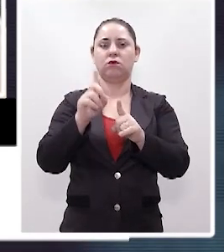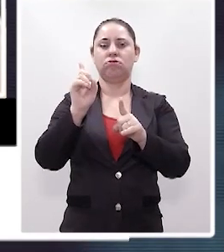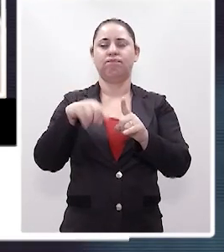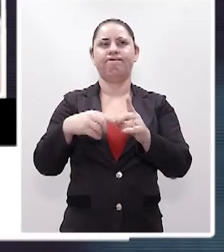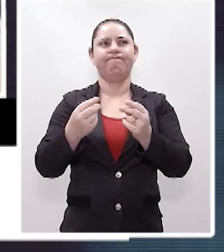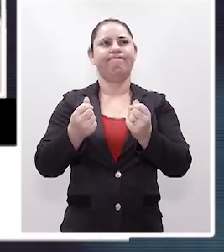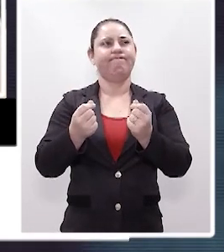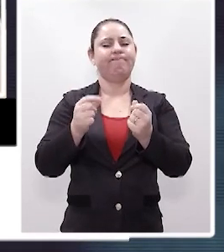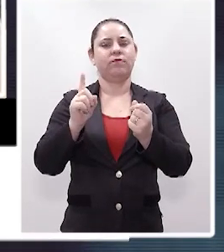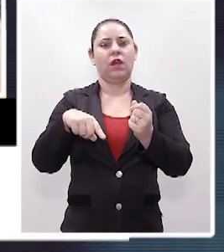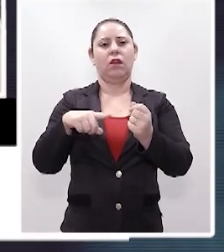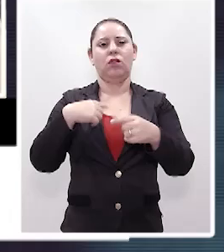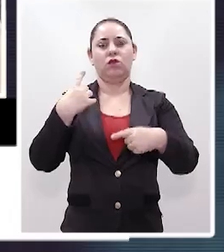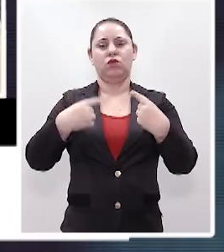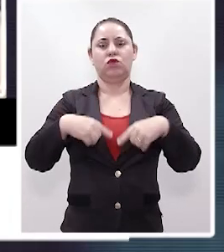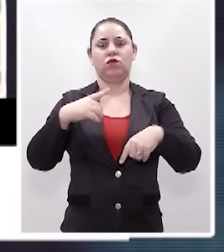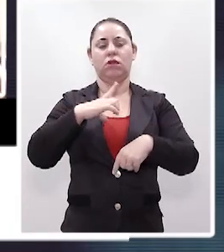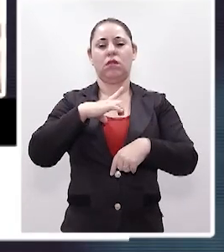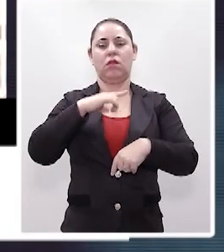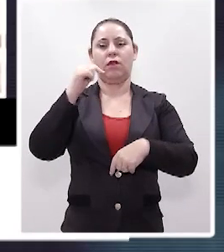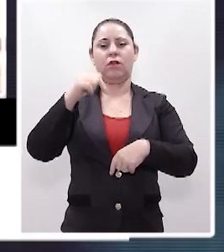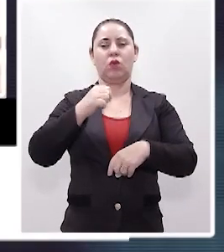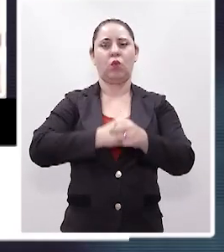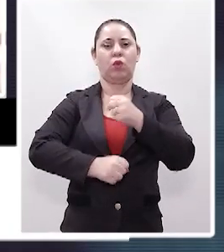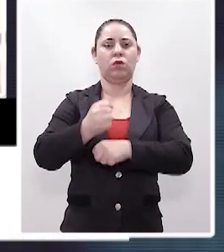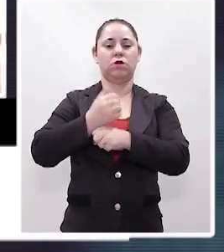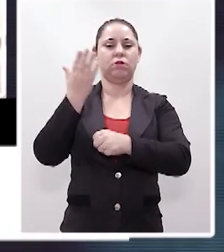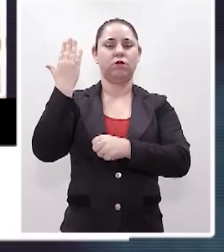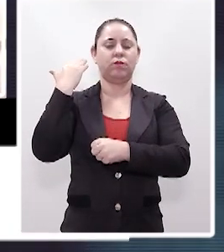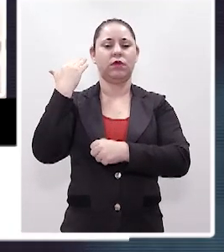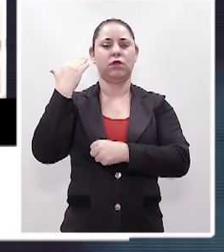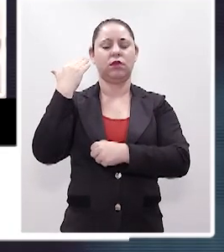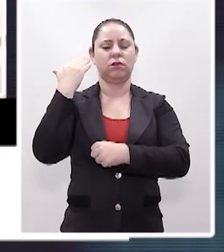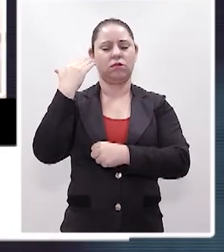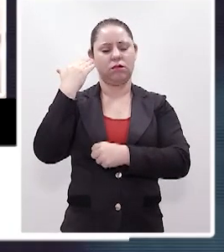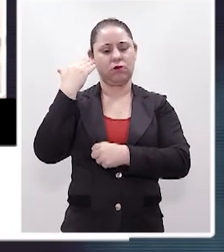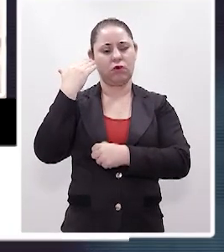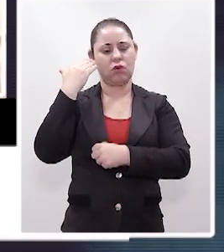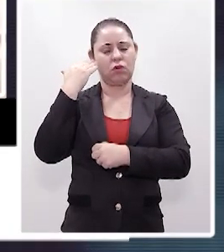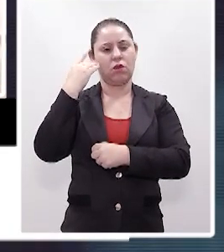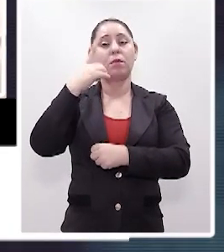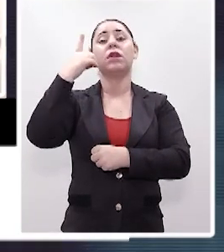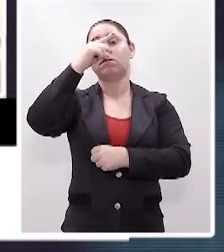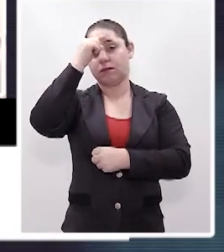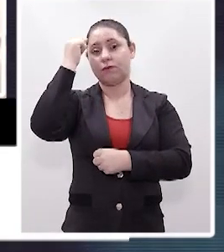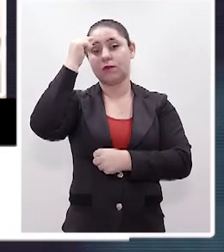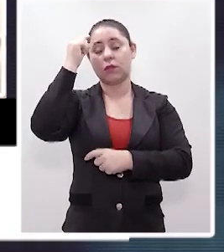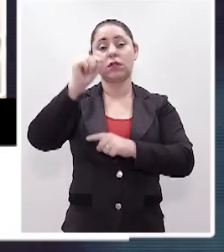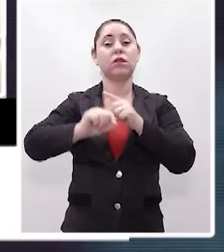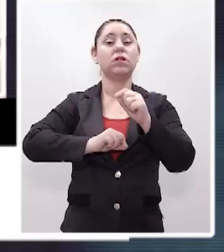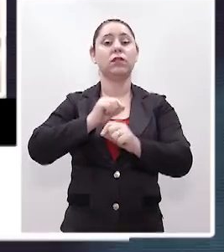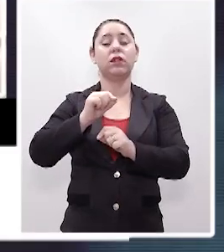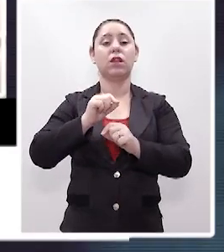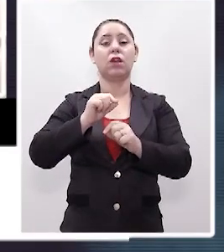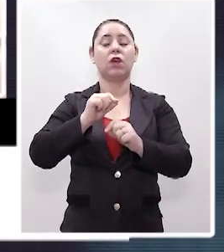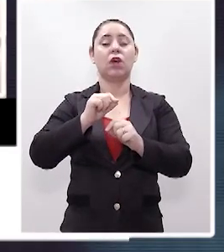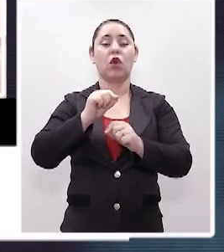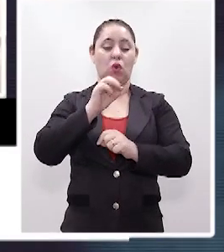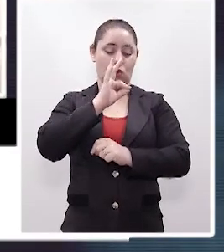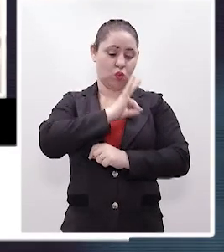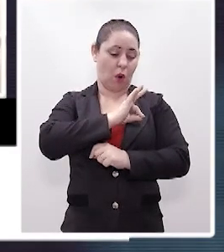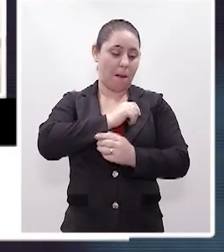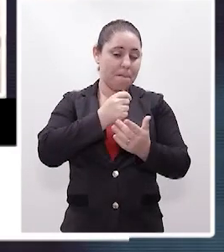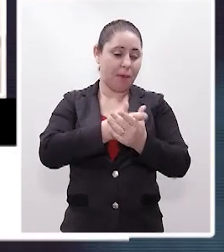uma discussão que teve ano passado, acho que me partiu do Herculano, que foi sobre a redução